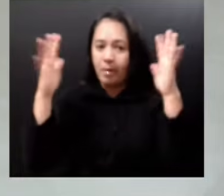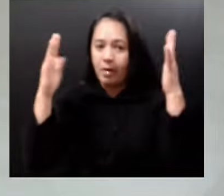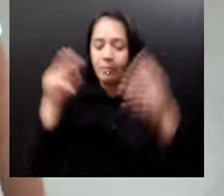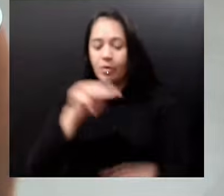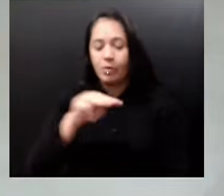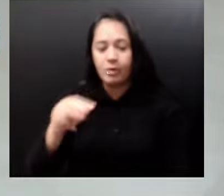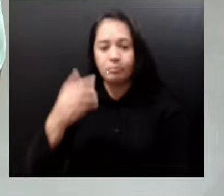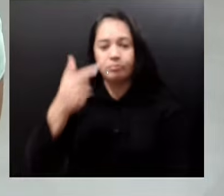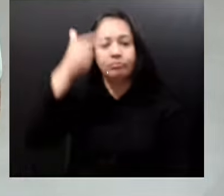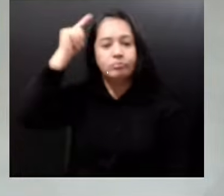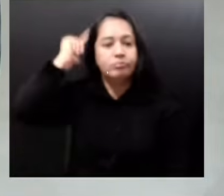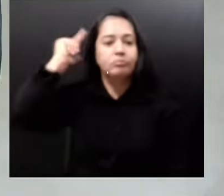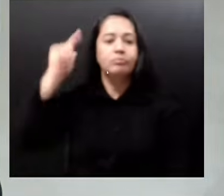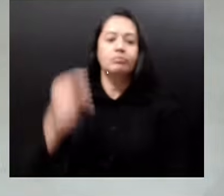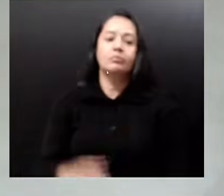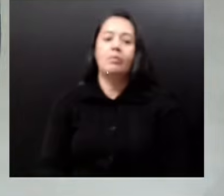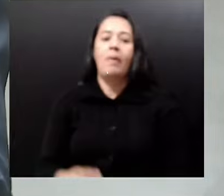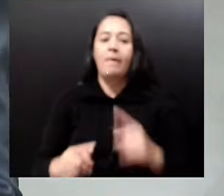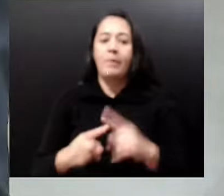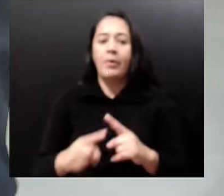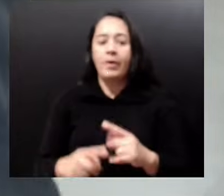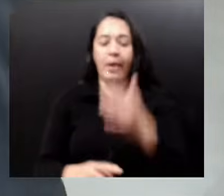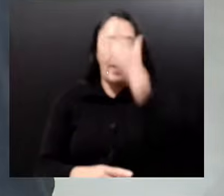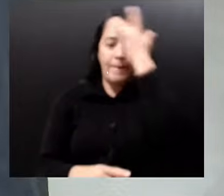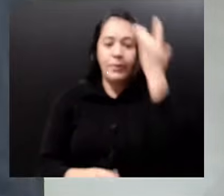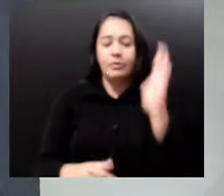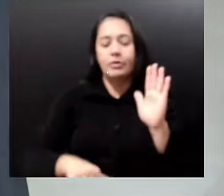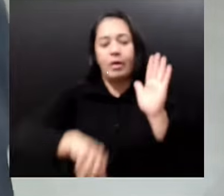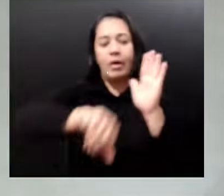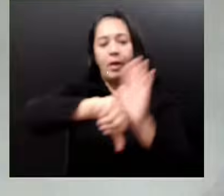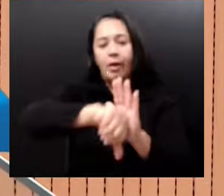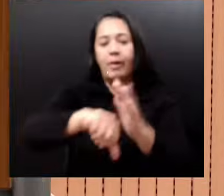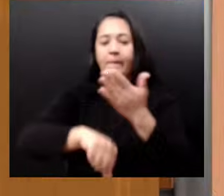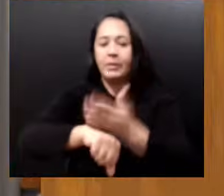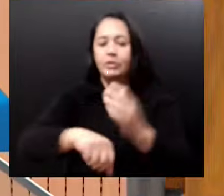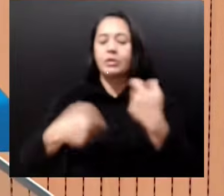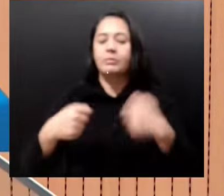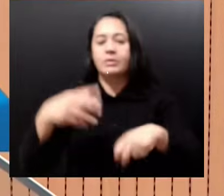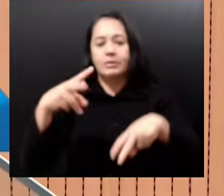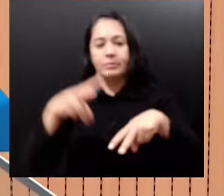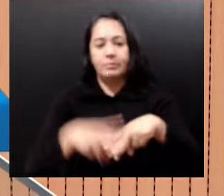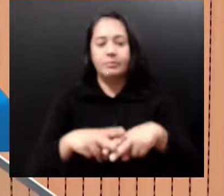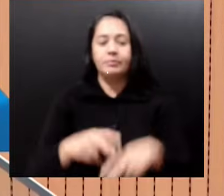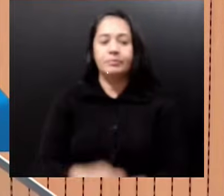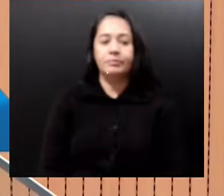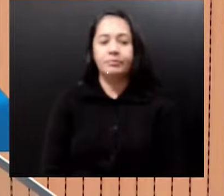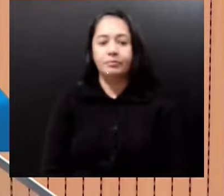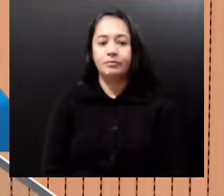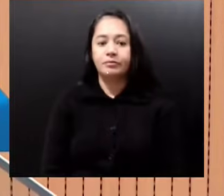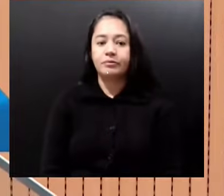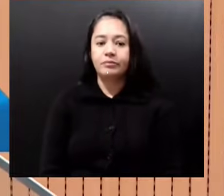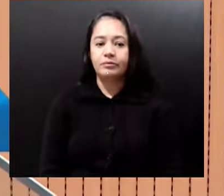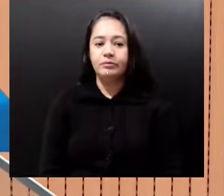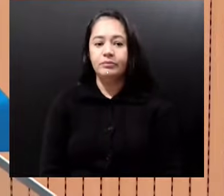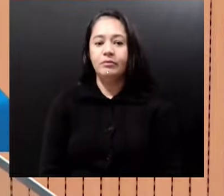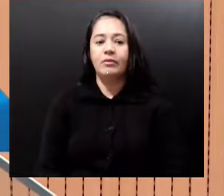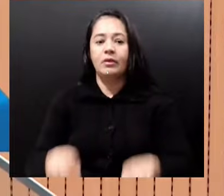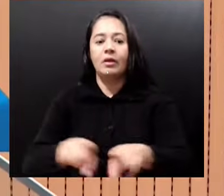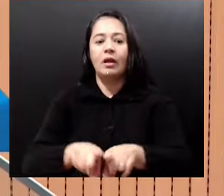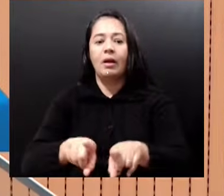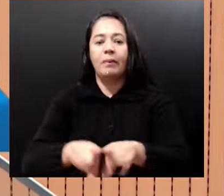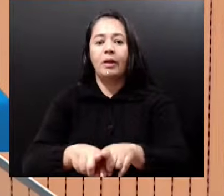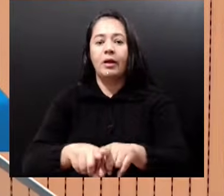Moraes, porque quem comete crime tem que estar na cadeia, tem que estar preso. Quero também comemorar